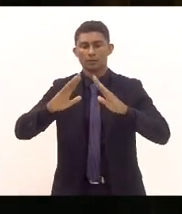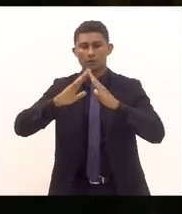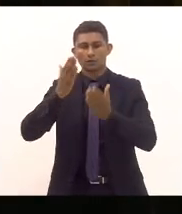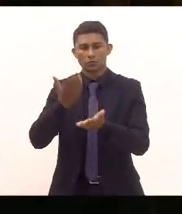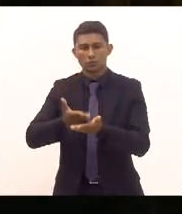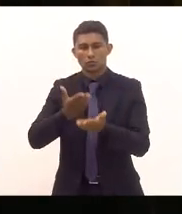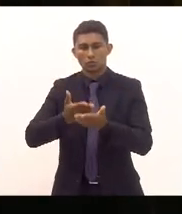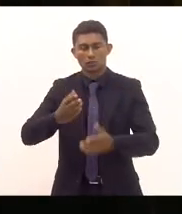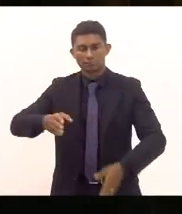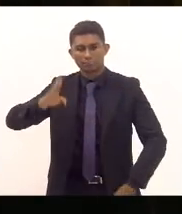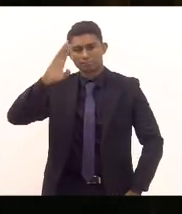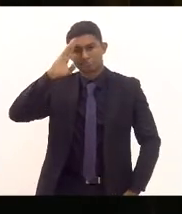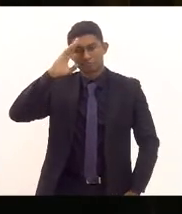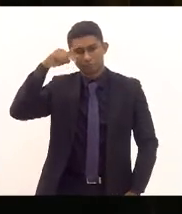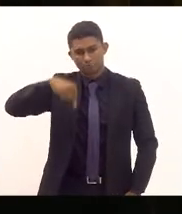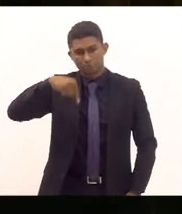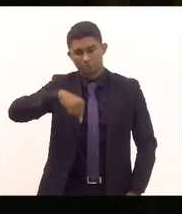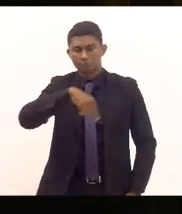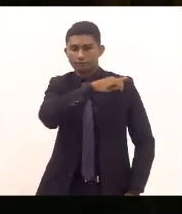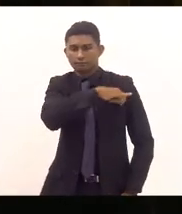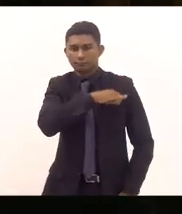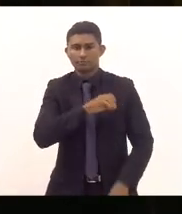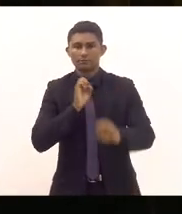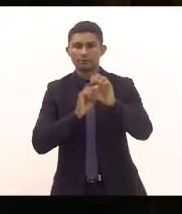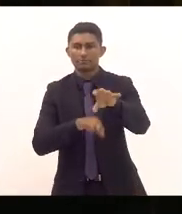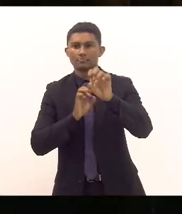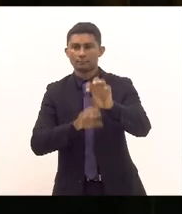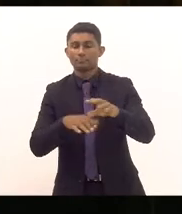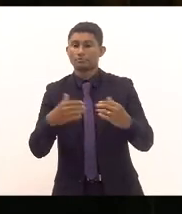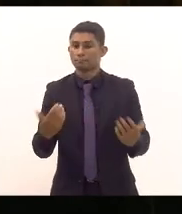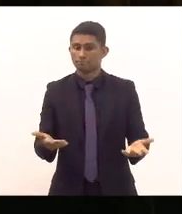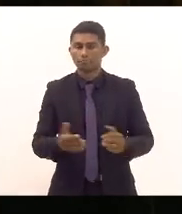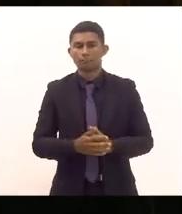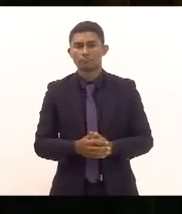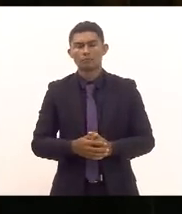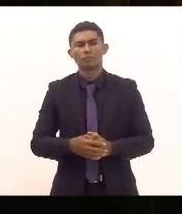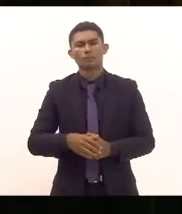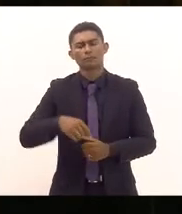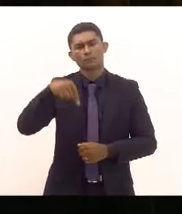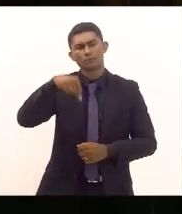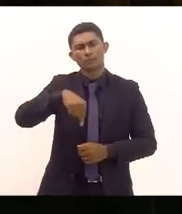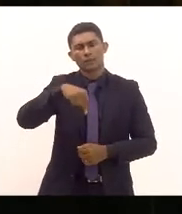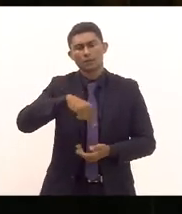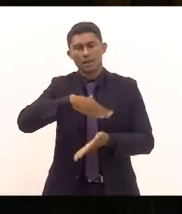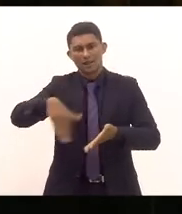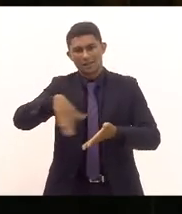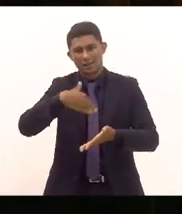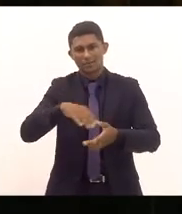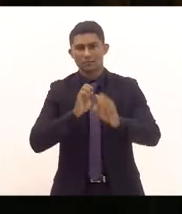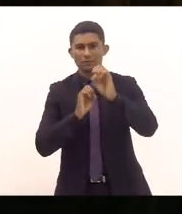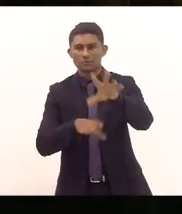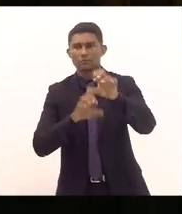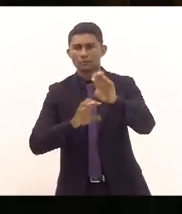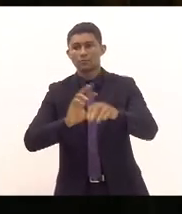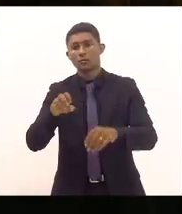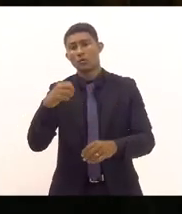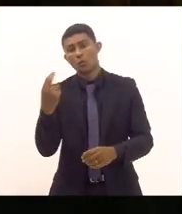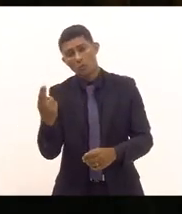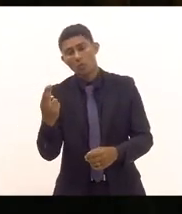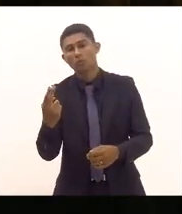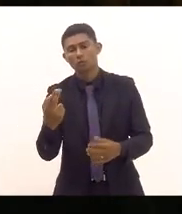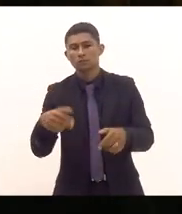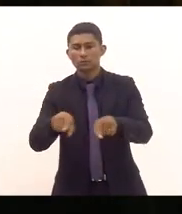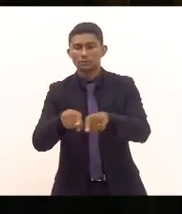âmbito da Educação no Rio de Janeiro seja na educação é da própria Secretaria de Educação ou do ensino técnico